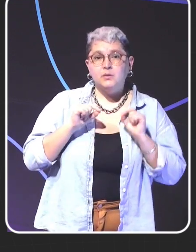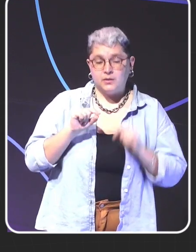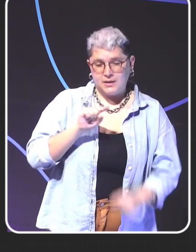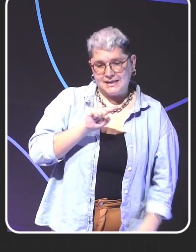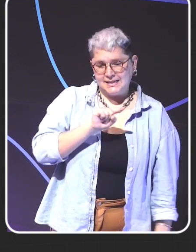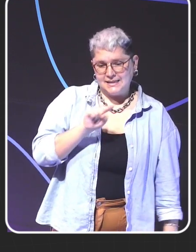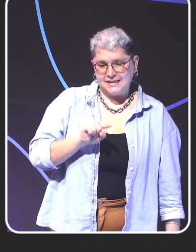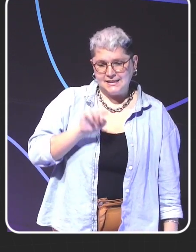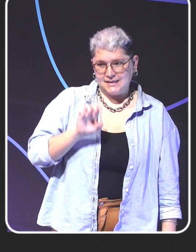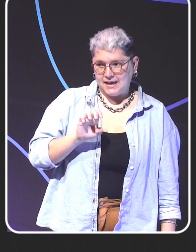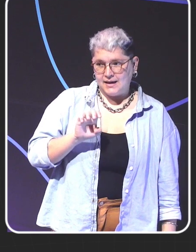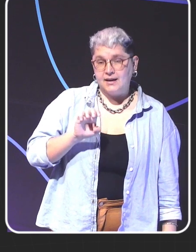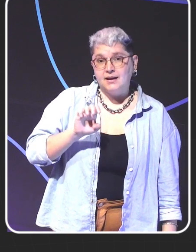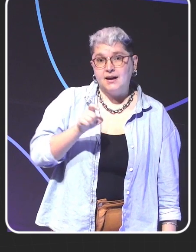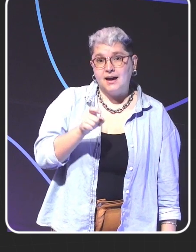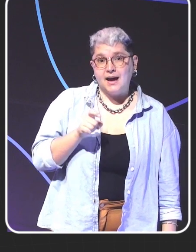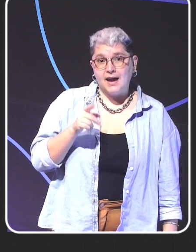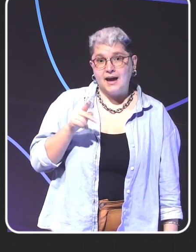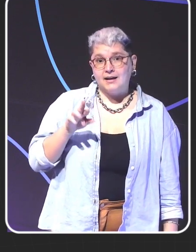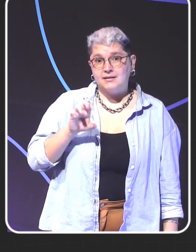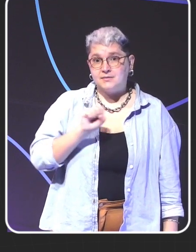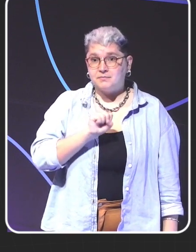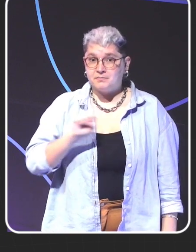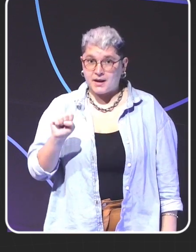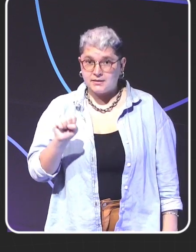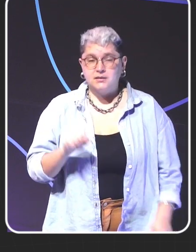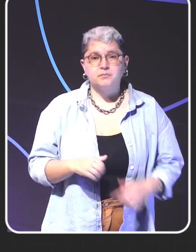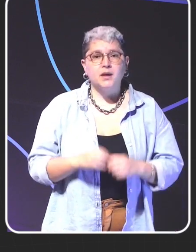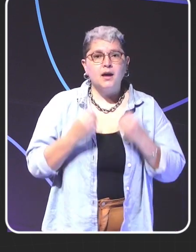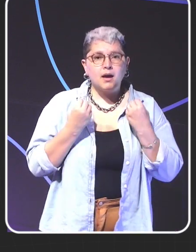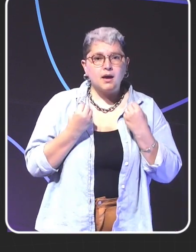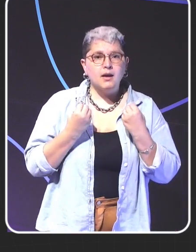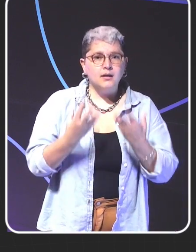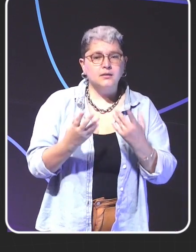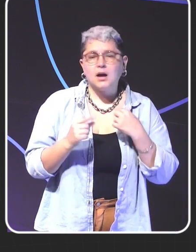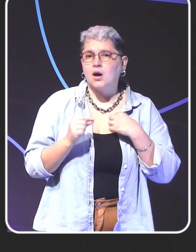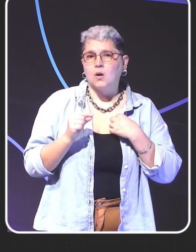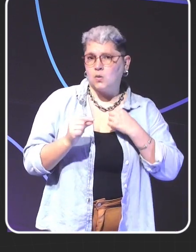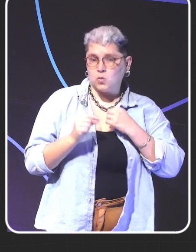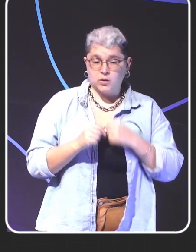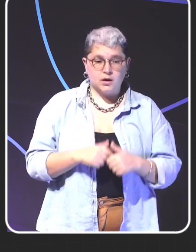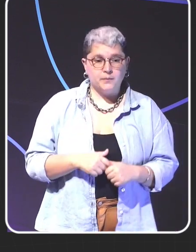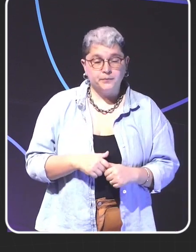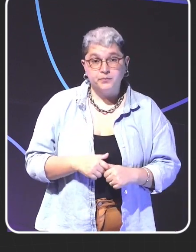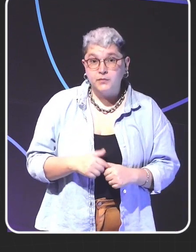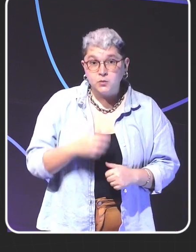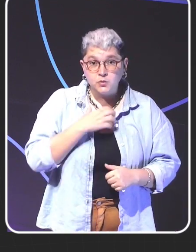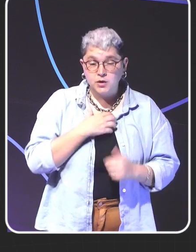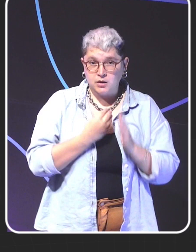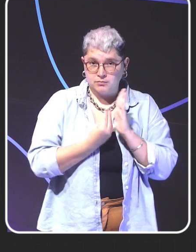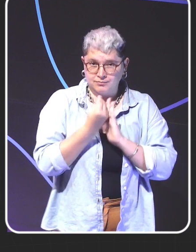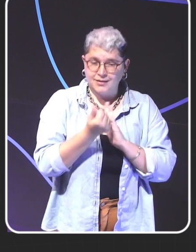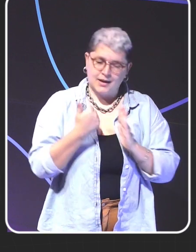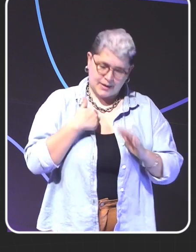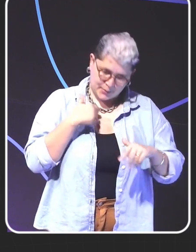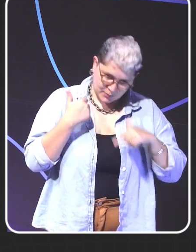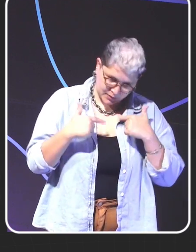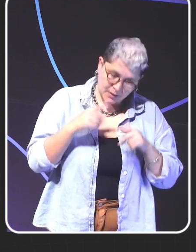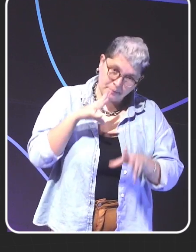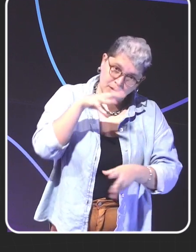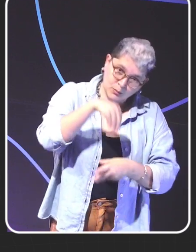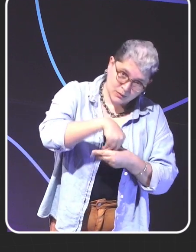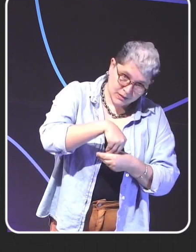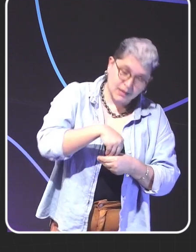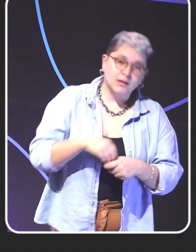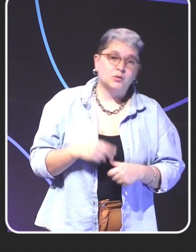traz, trazendo um pouco mais sobre a exploração das sensações. Então, o Zé Express, onde eu estou, né, como Product Owner,